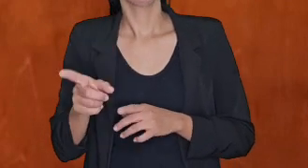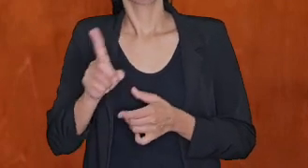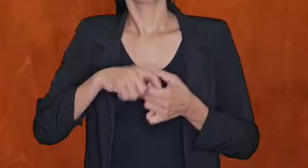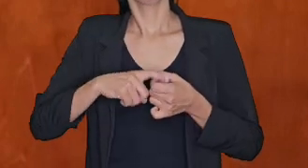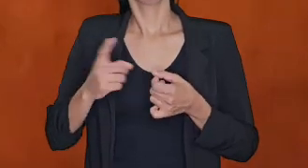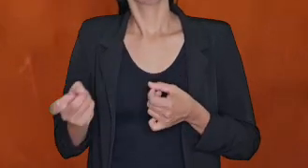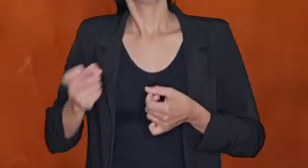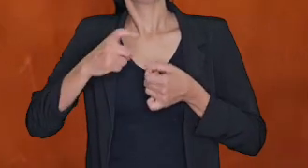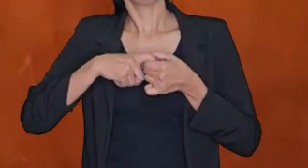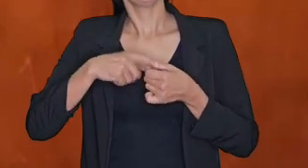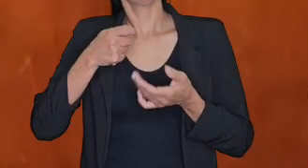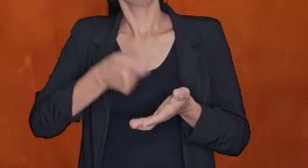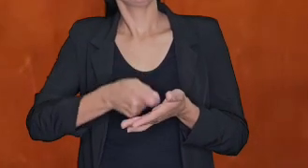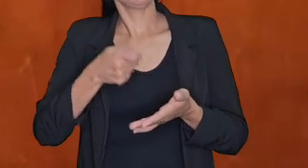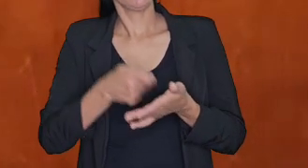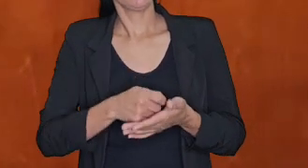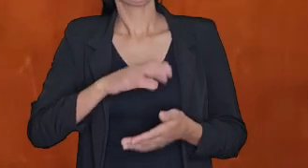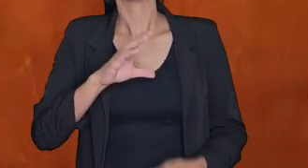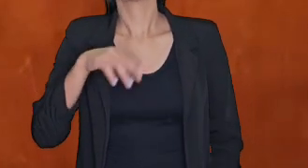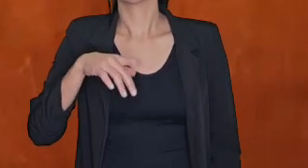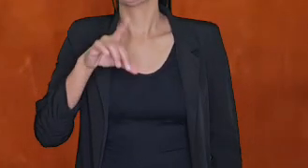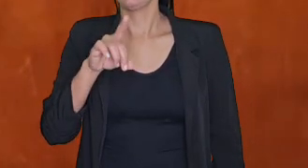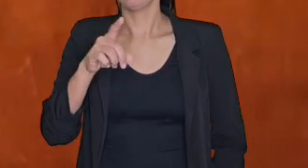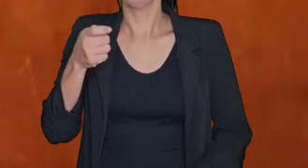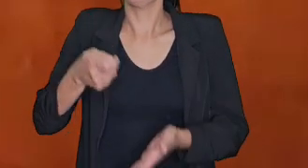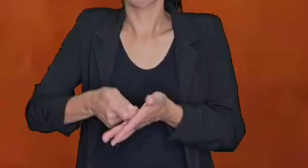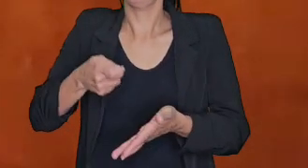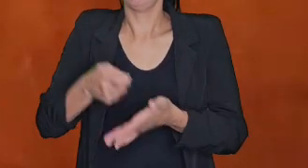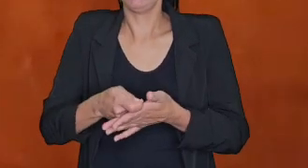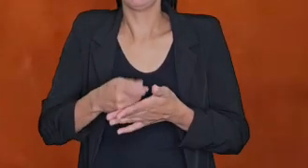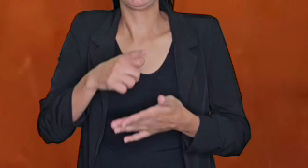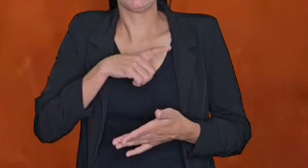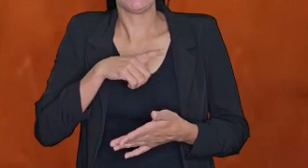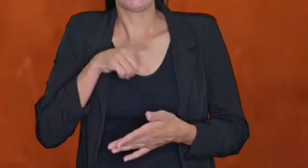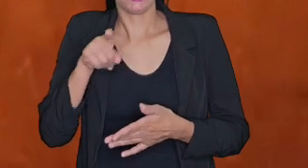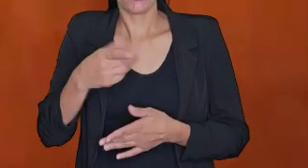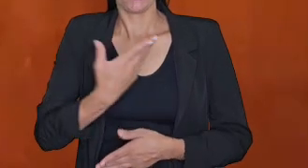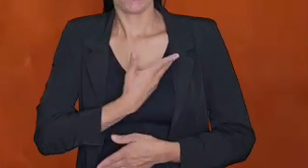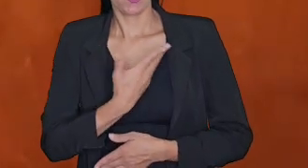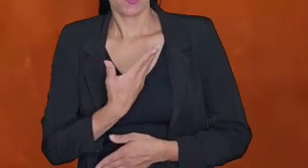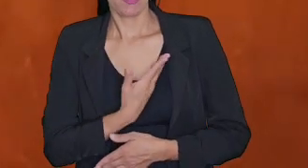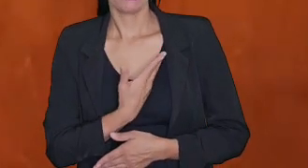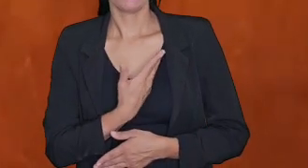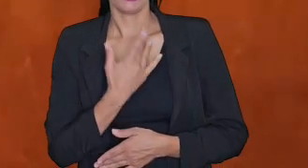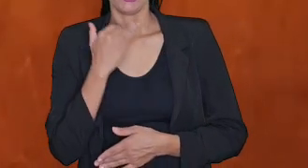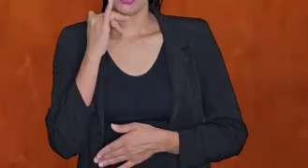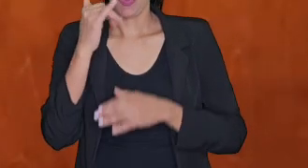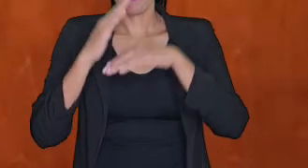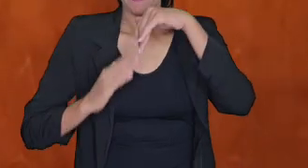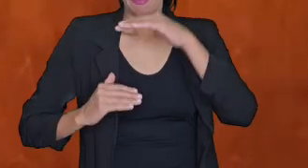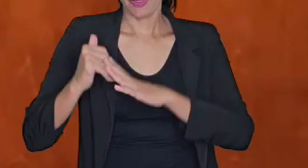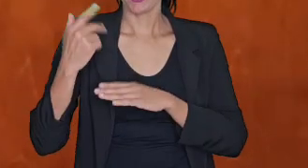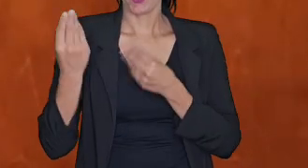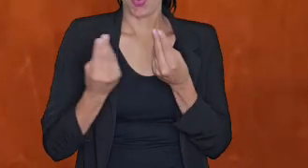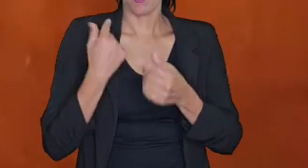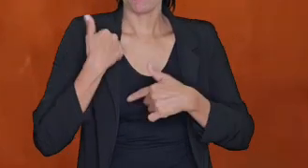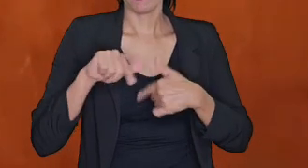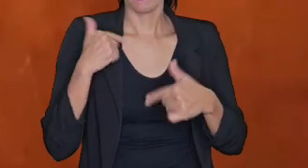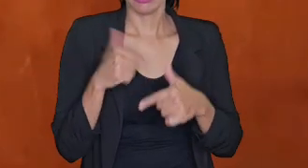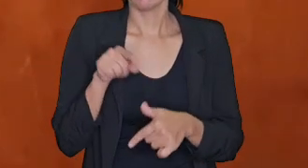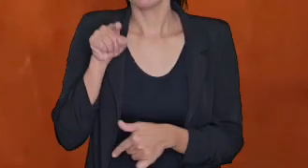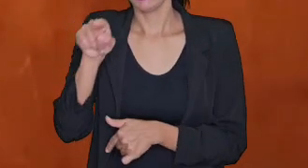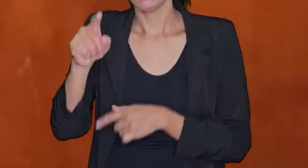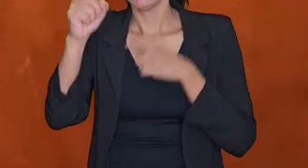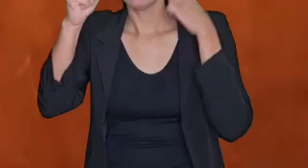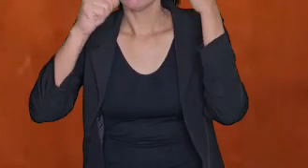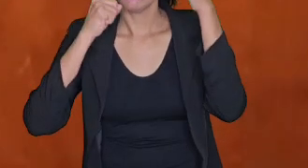naquela semana tem geralmente uma devolutiva exigindo a CND. Ou seja, esse colega,